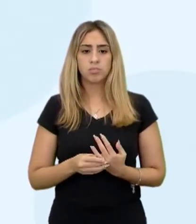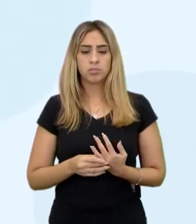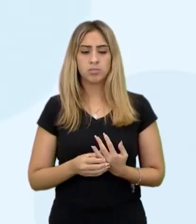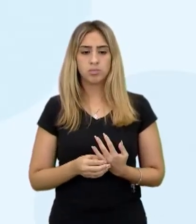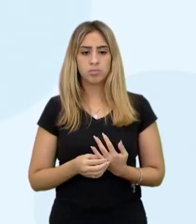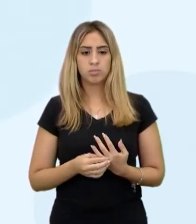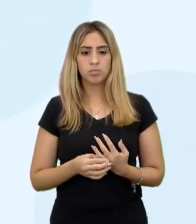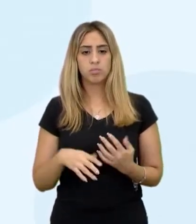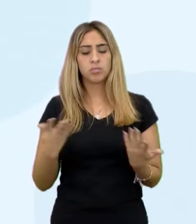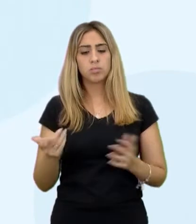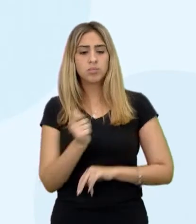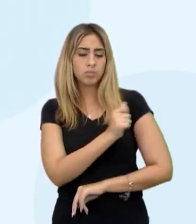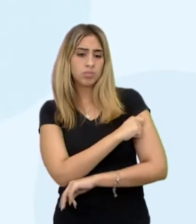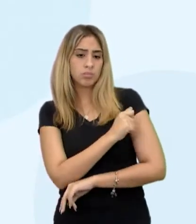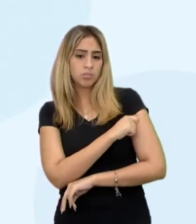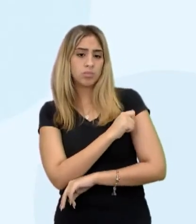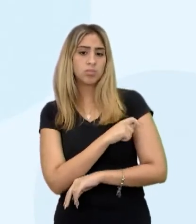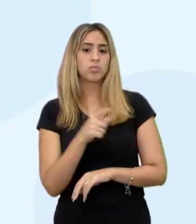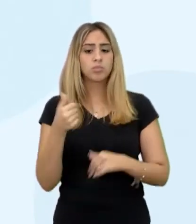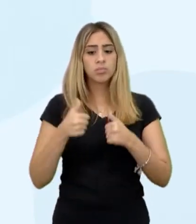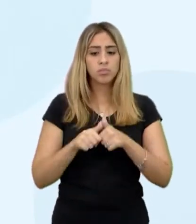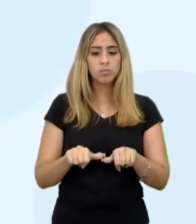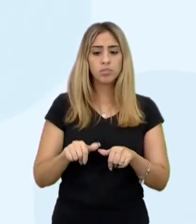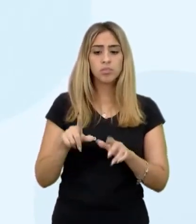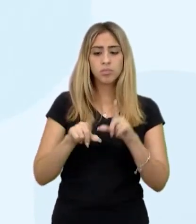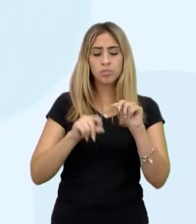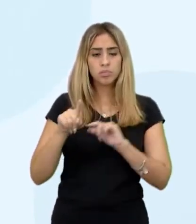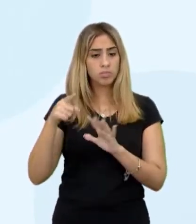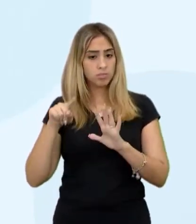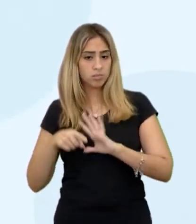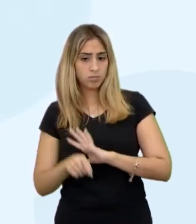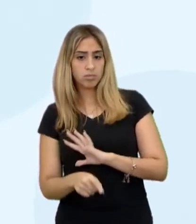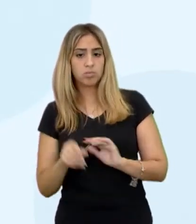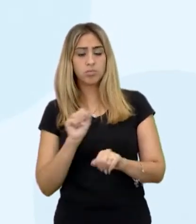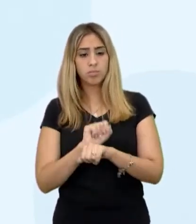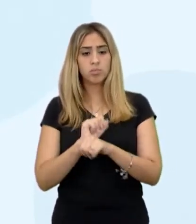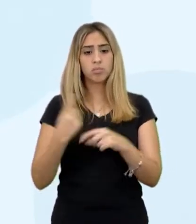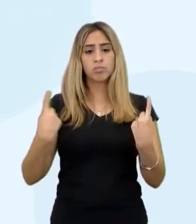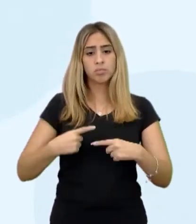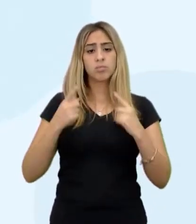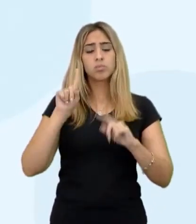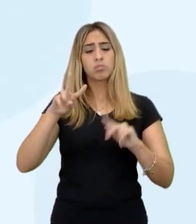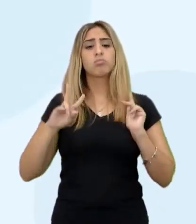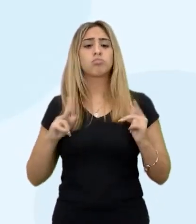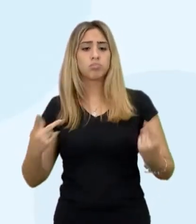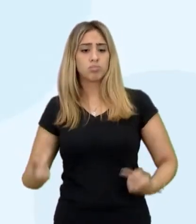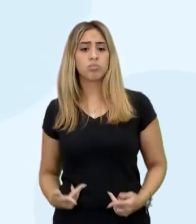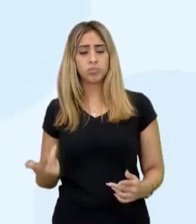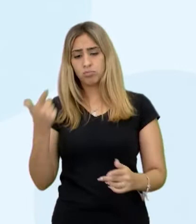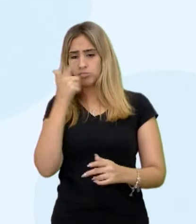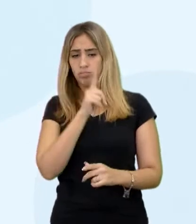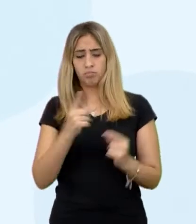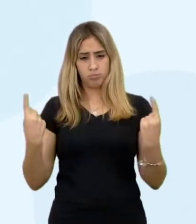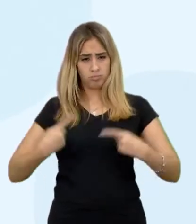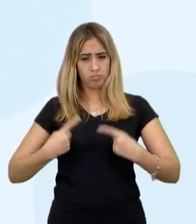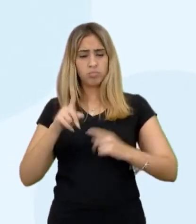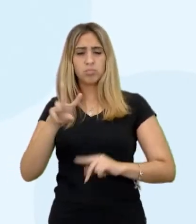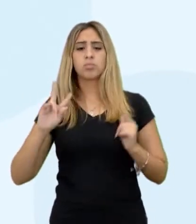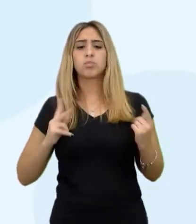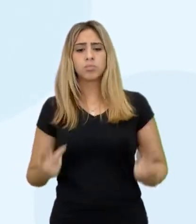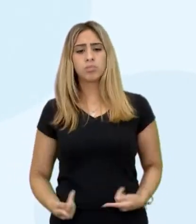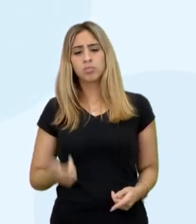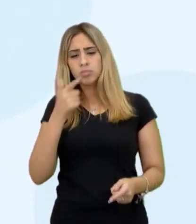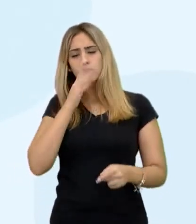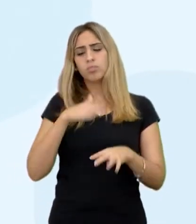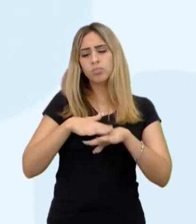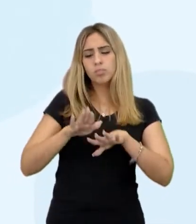né? Então, o estudante que fez essa escolha pelo aprofundamento Superar Desafios de Humanas, ele vai começar a refletir